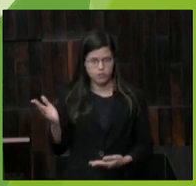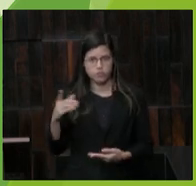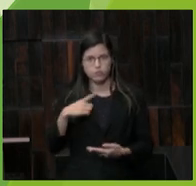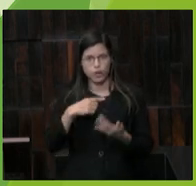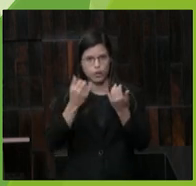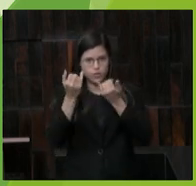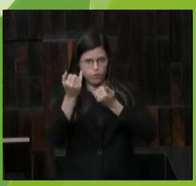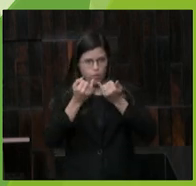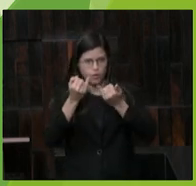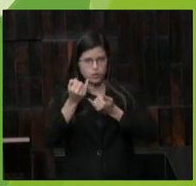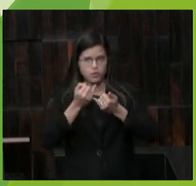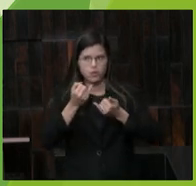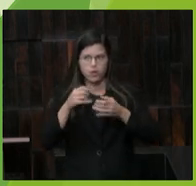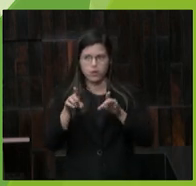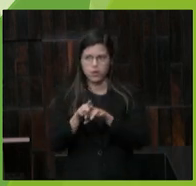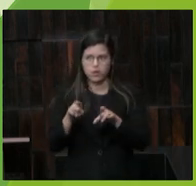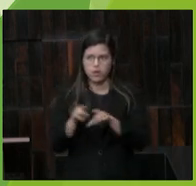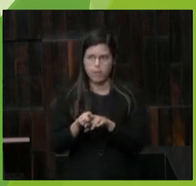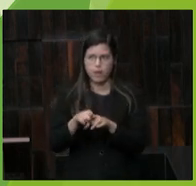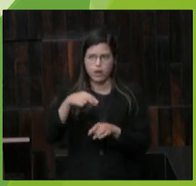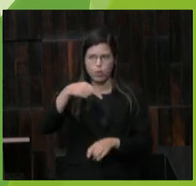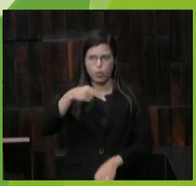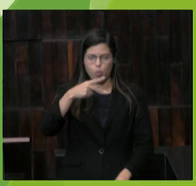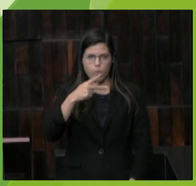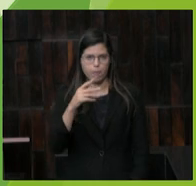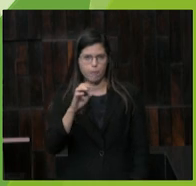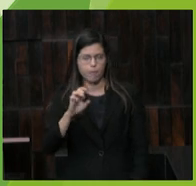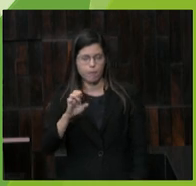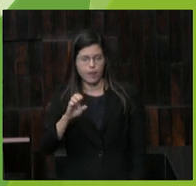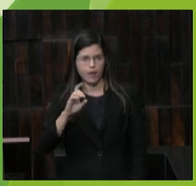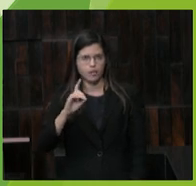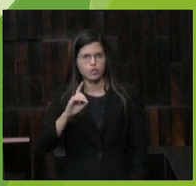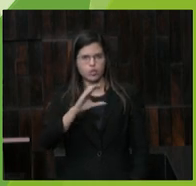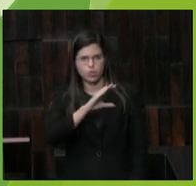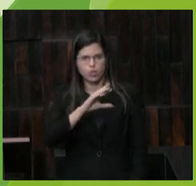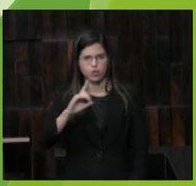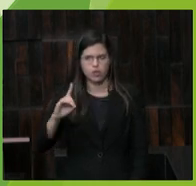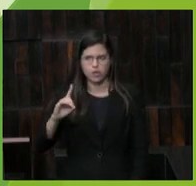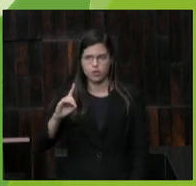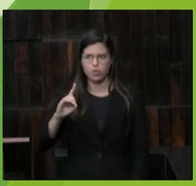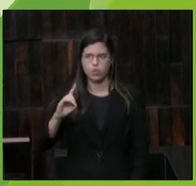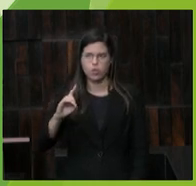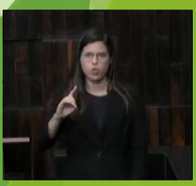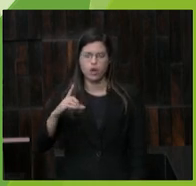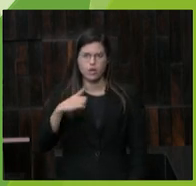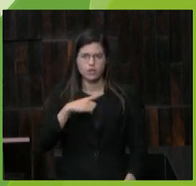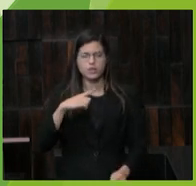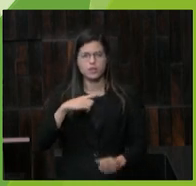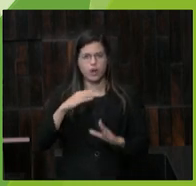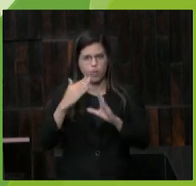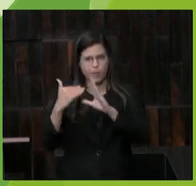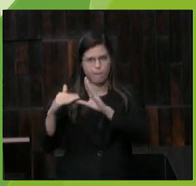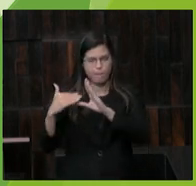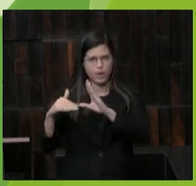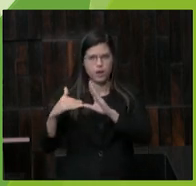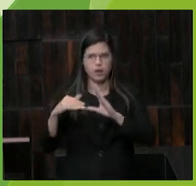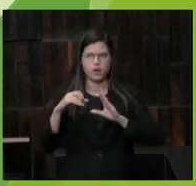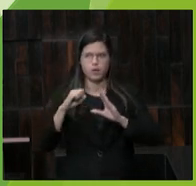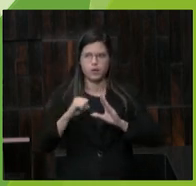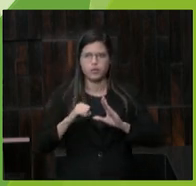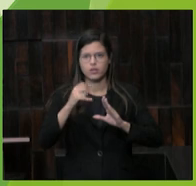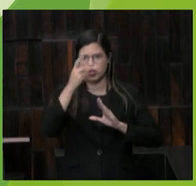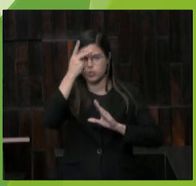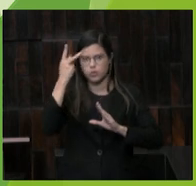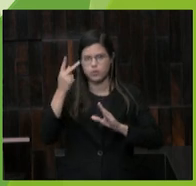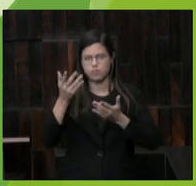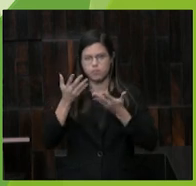informações. O NUPED, que é o núcleo que eu sou a coordenadora hoje em dia, tem um e-mail também, se as pessoas, enfim, quiserem falar por